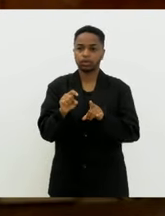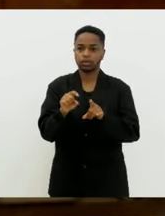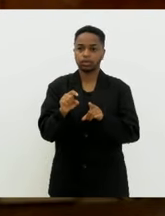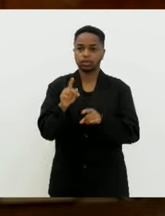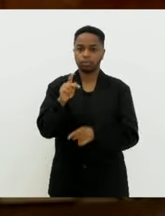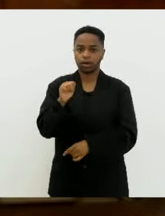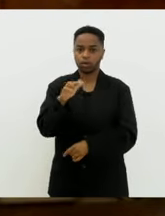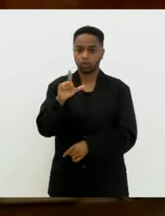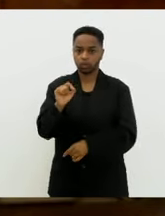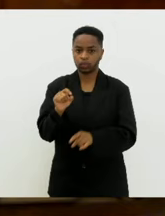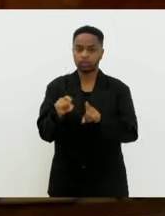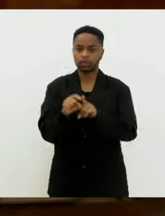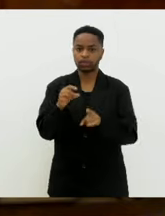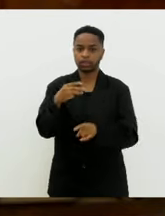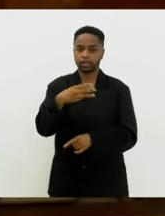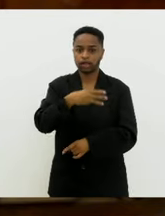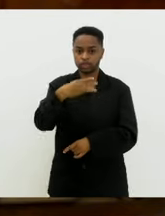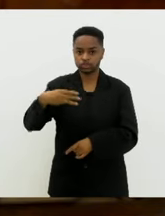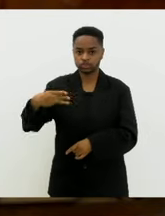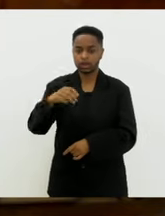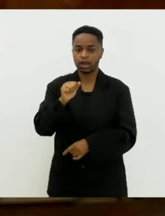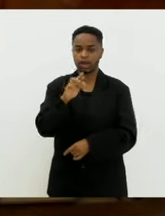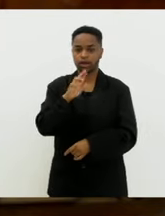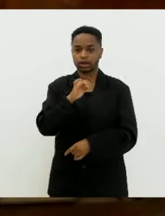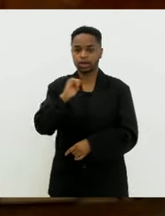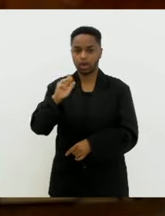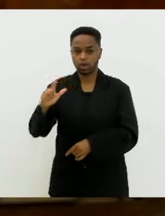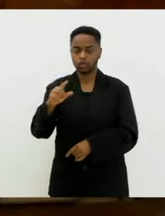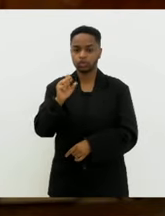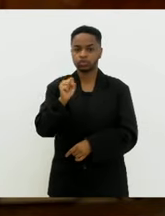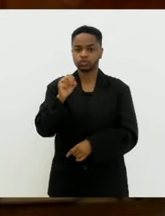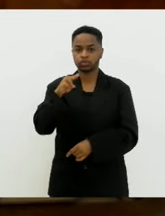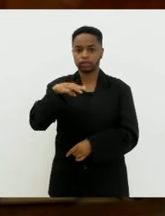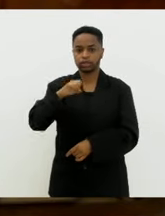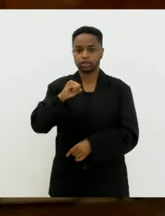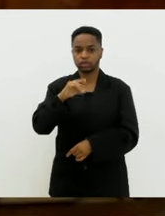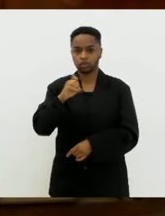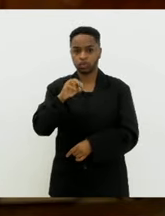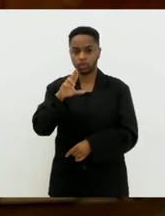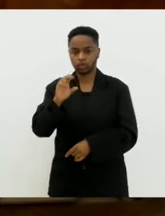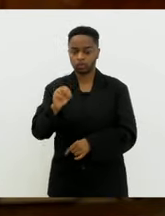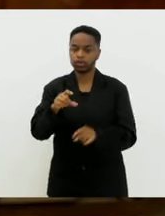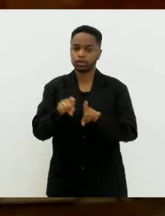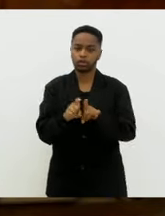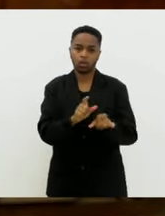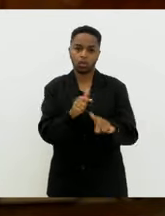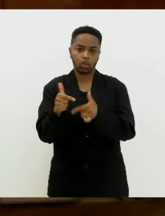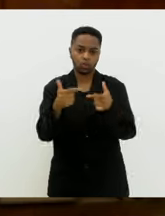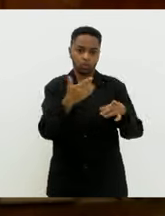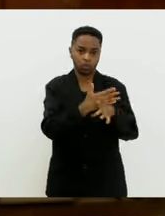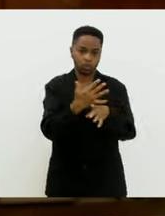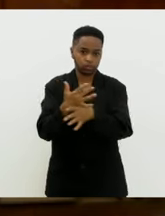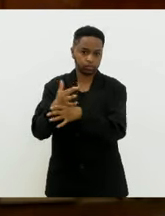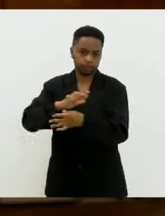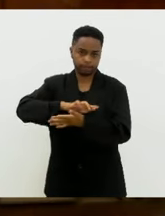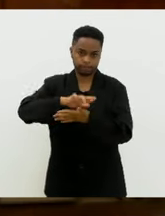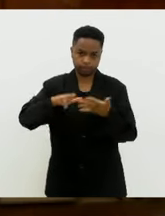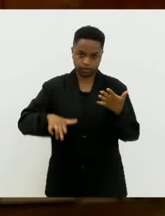Fronten, Três Rios, Areal, Sumidouro, Carmo, Cantagalo, Cordeiro, Cambuci,